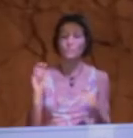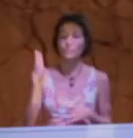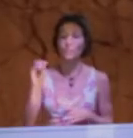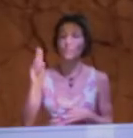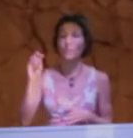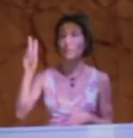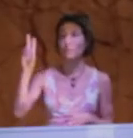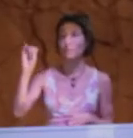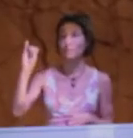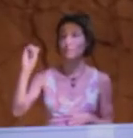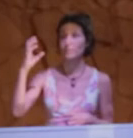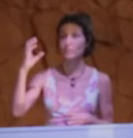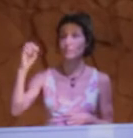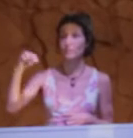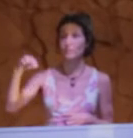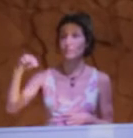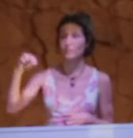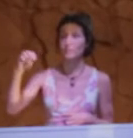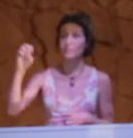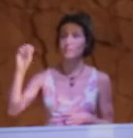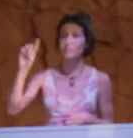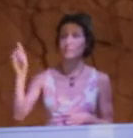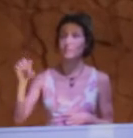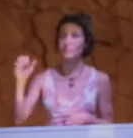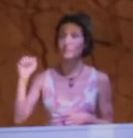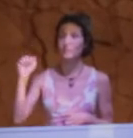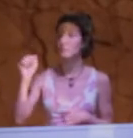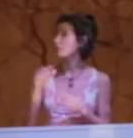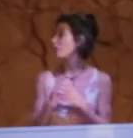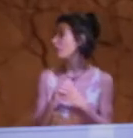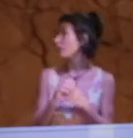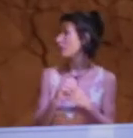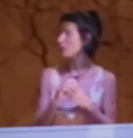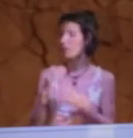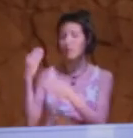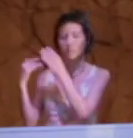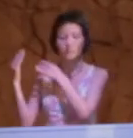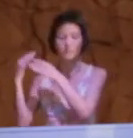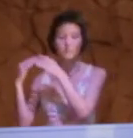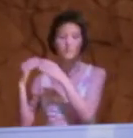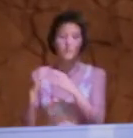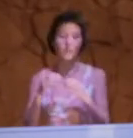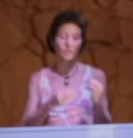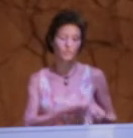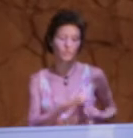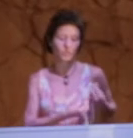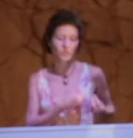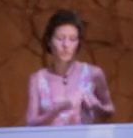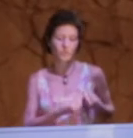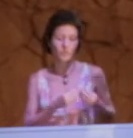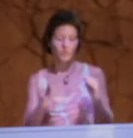Quintão Carantino veio de um quilombo ali na região, o que hoje a gente conhece como Mato Grosso,